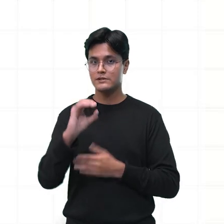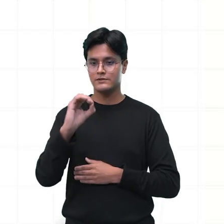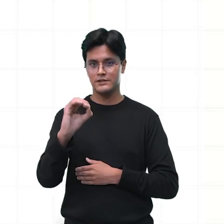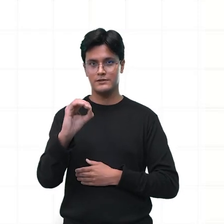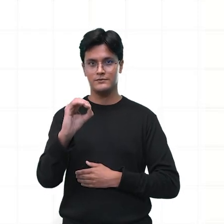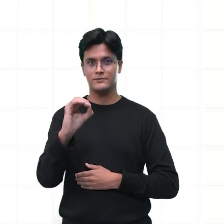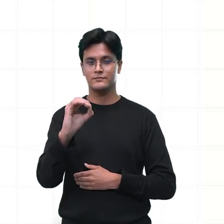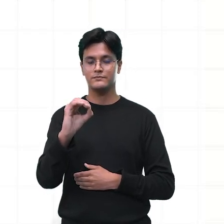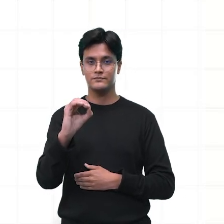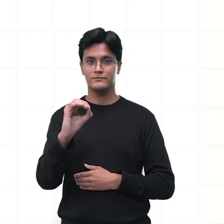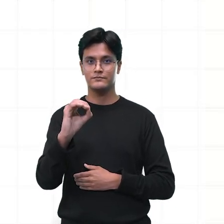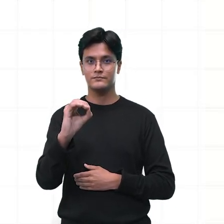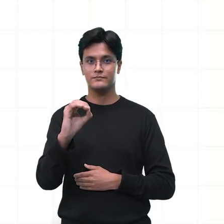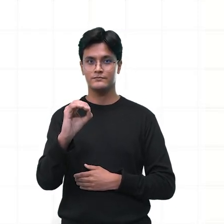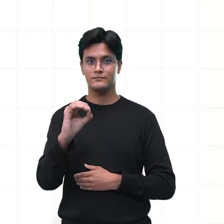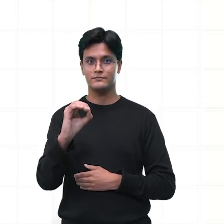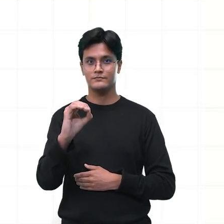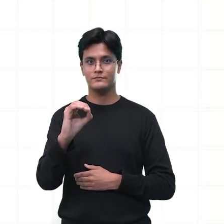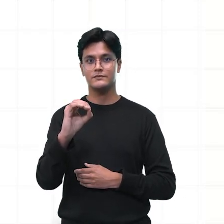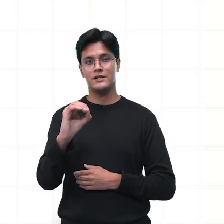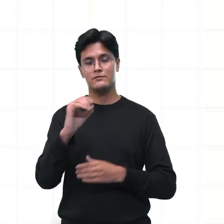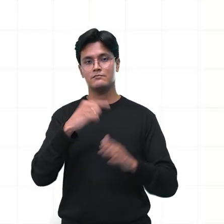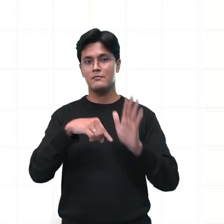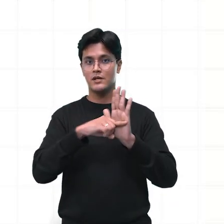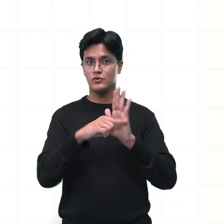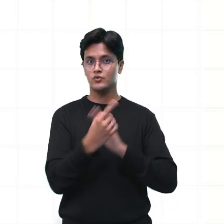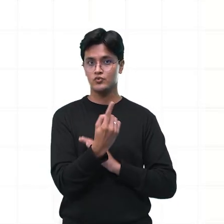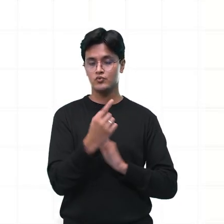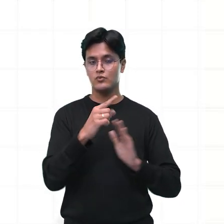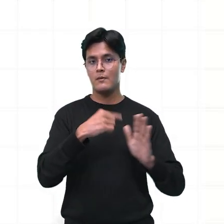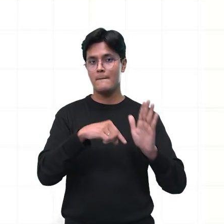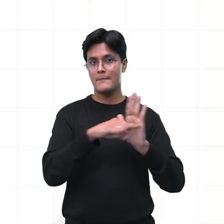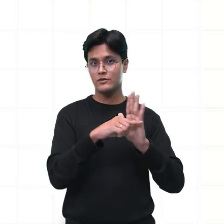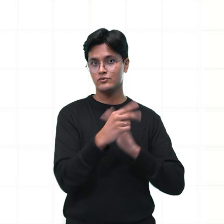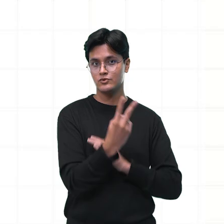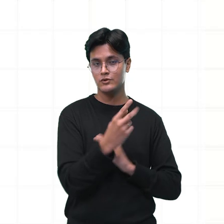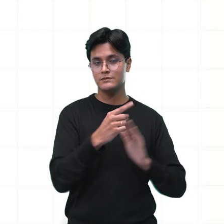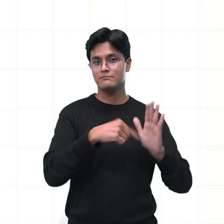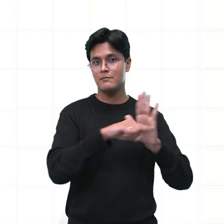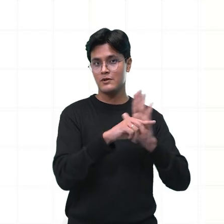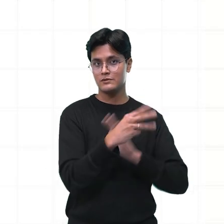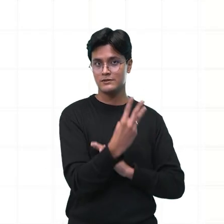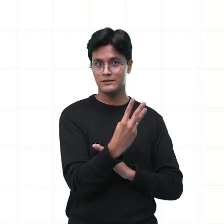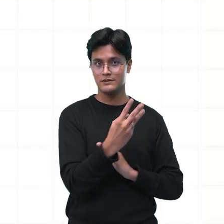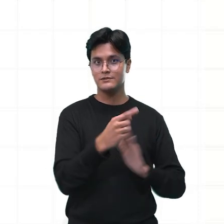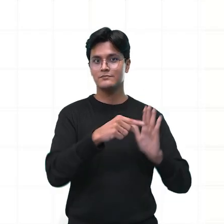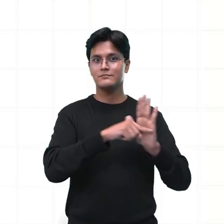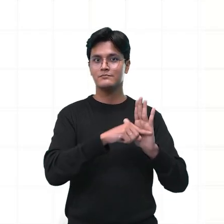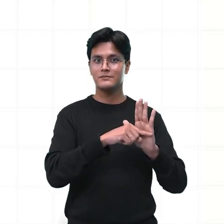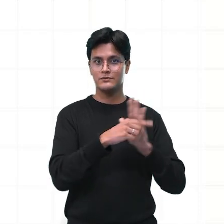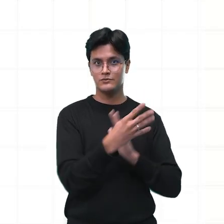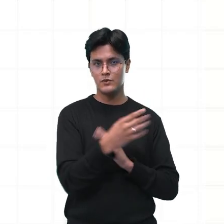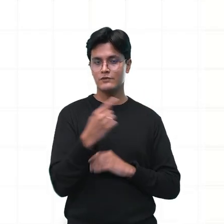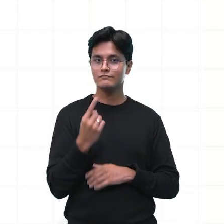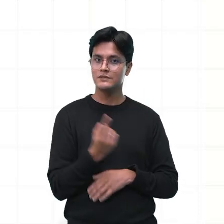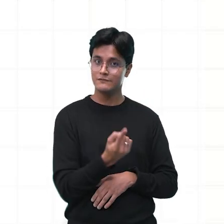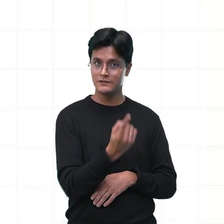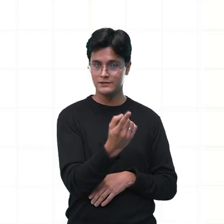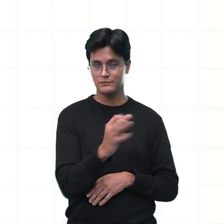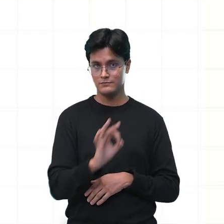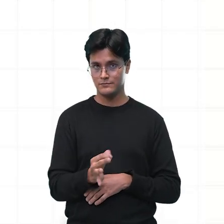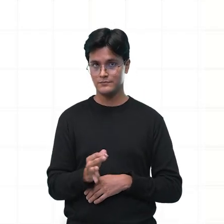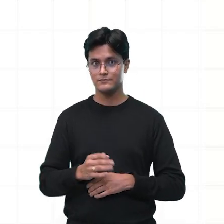marco é zero. Então, vai ficar 0, menos 1, menos 2, menos 3 e infinito também para